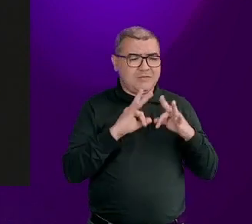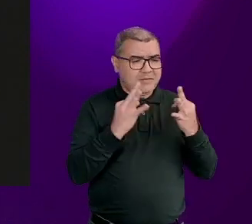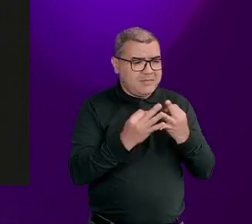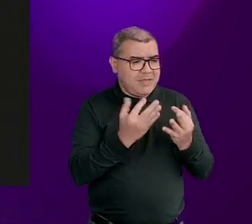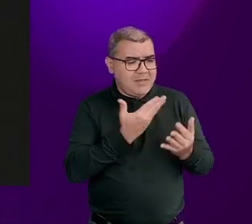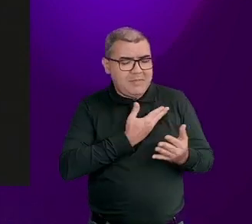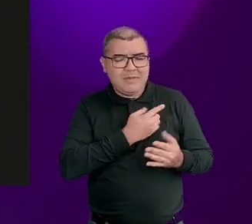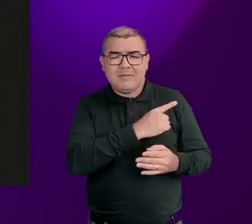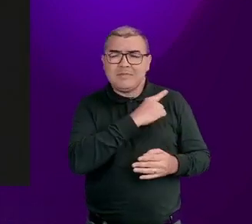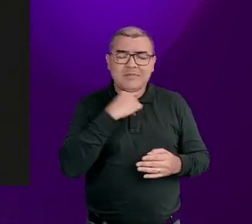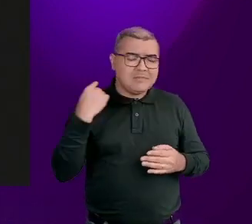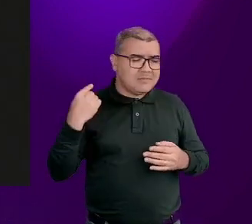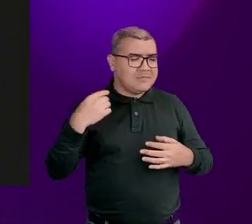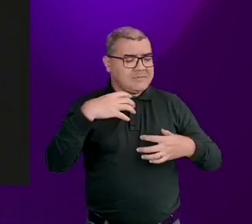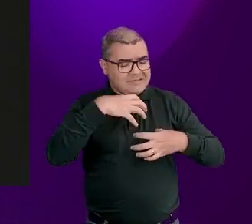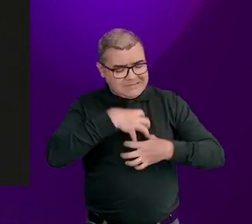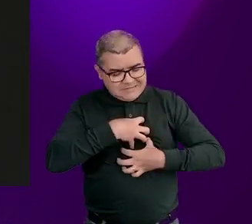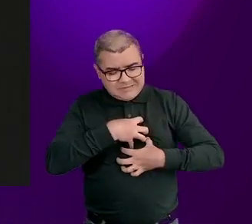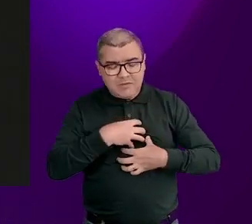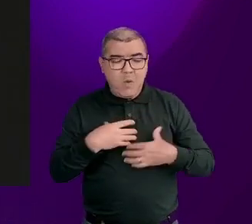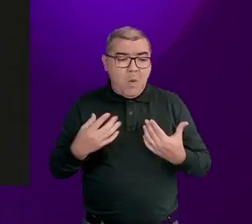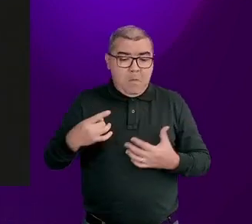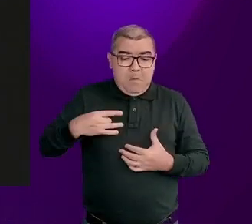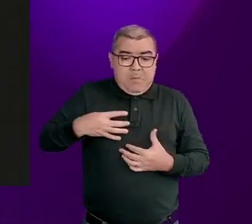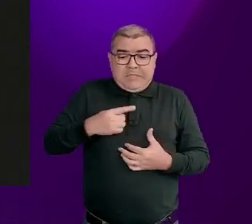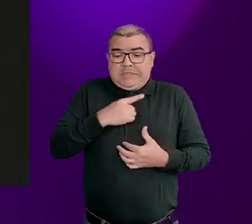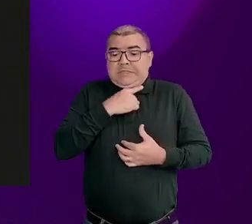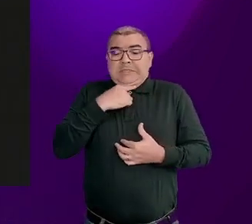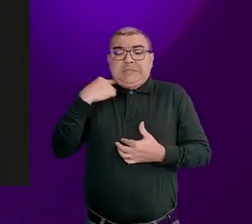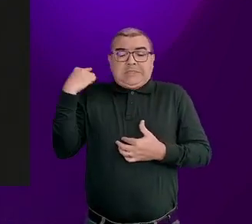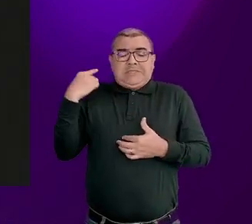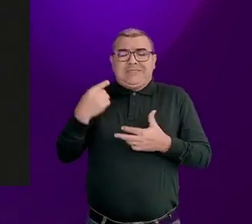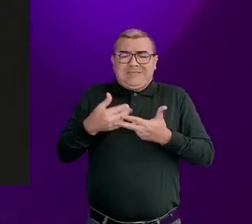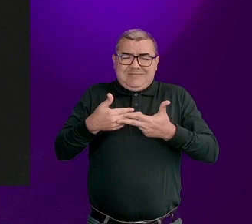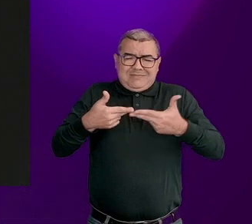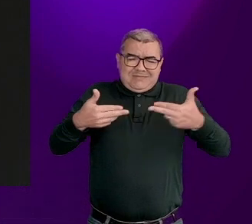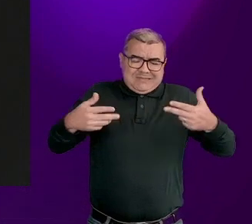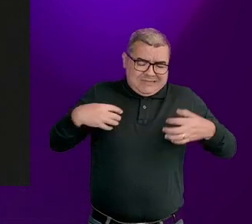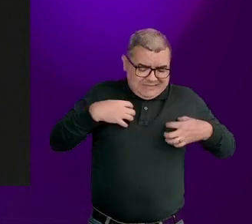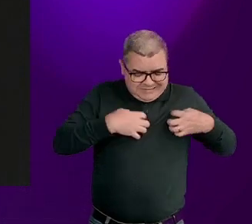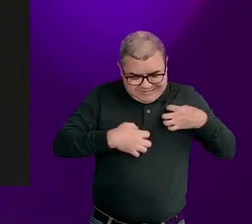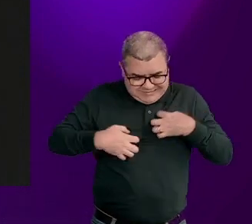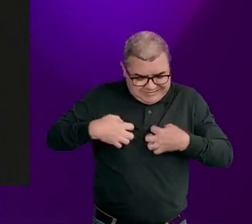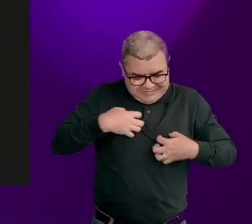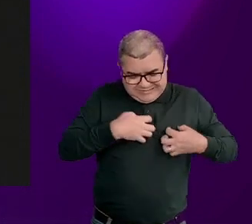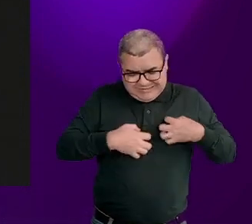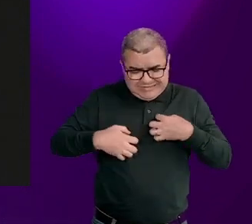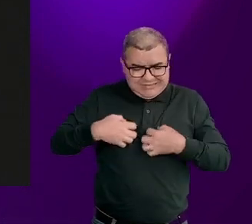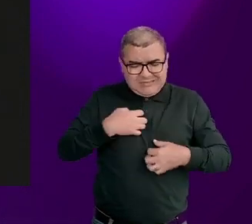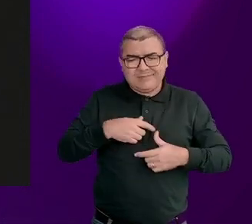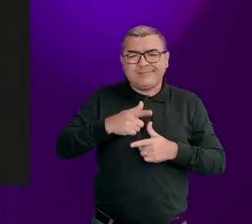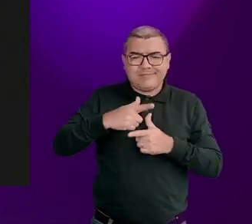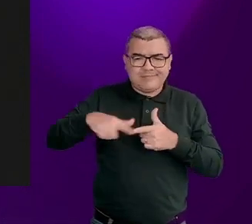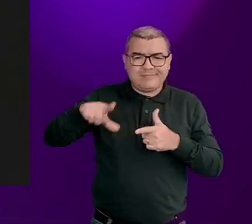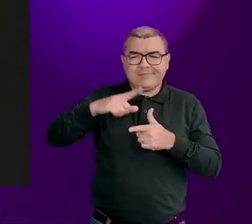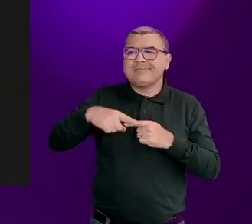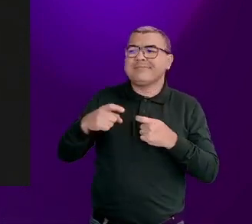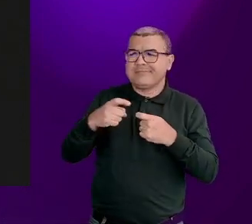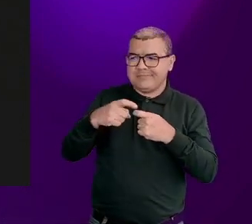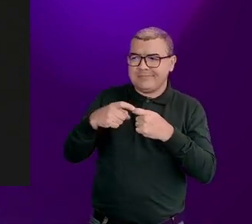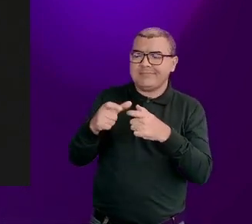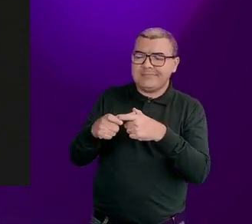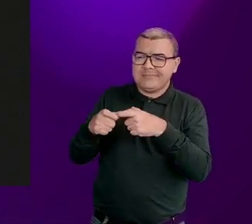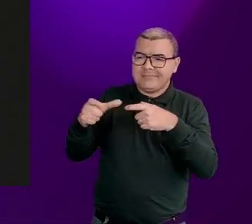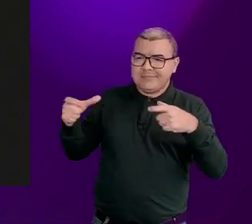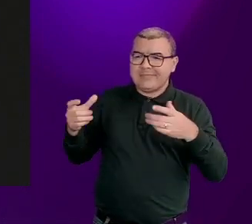seus familiares, né? O medo de morrer, o medo de perder, enfim, tudo isso exigiu, é isso que eu estou